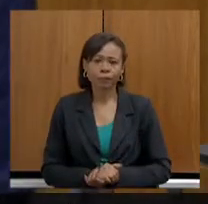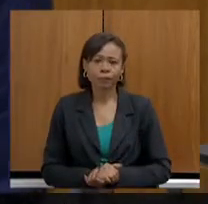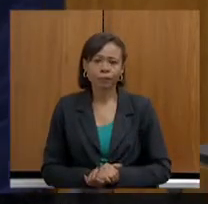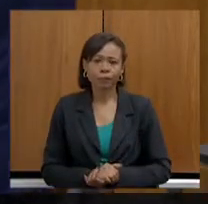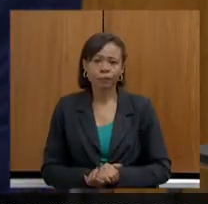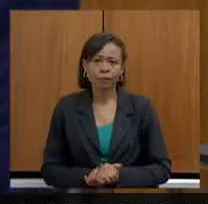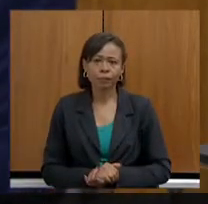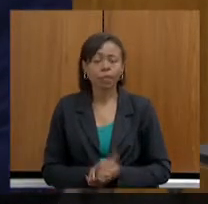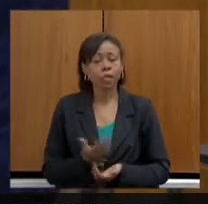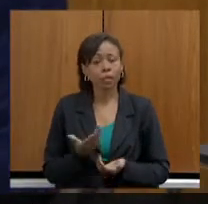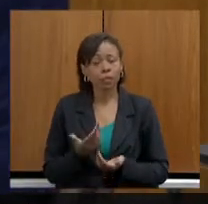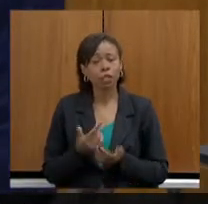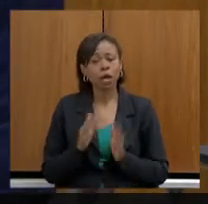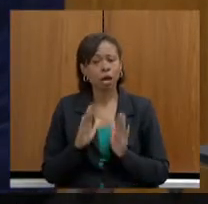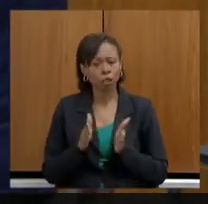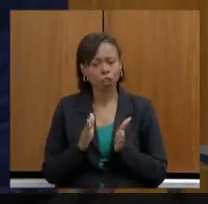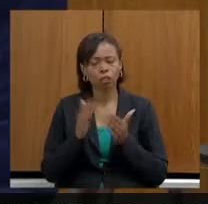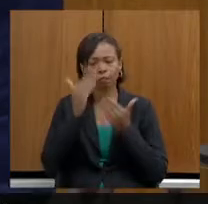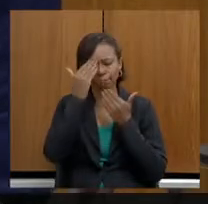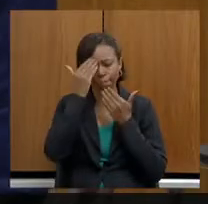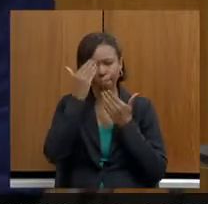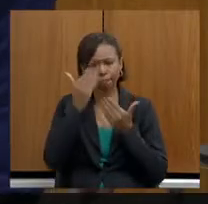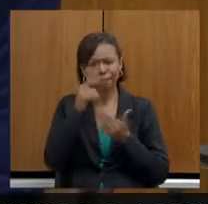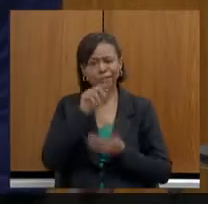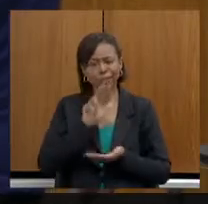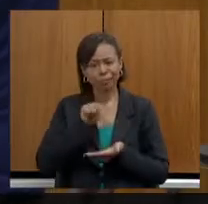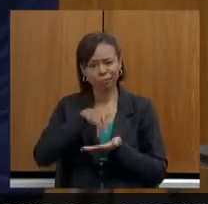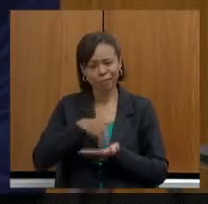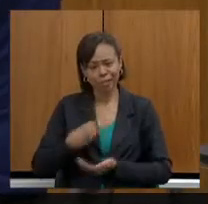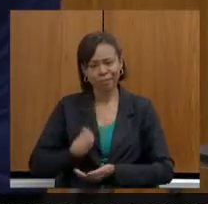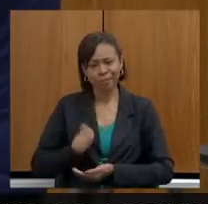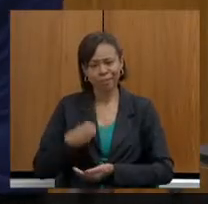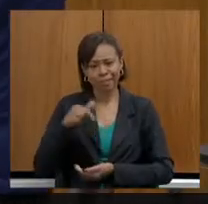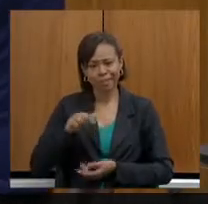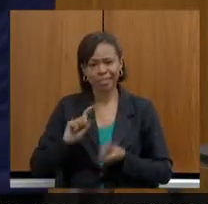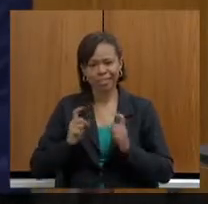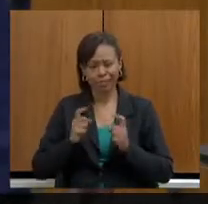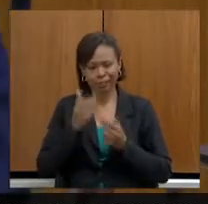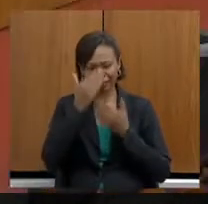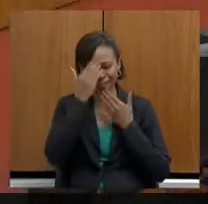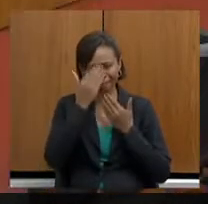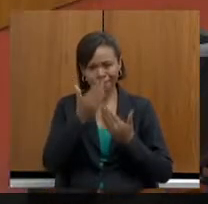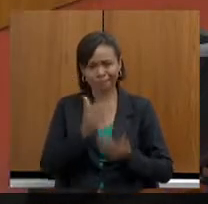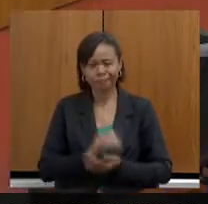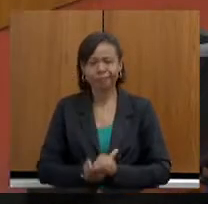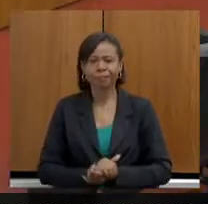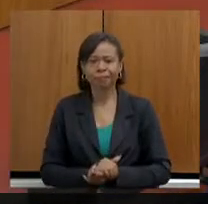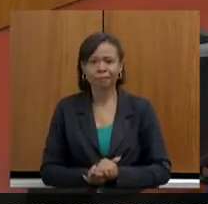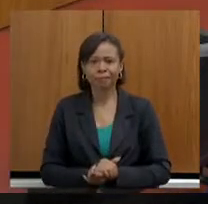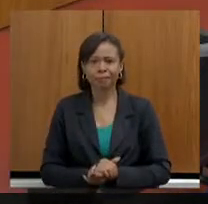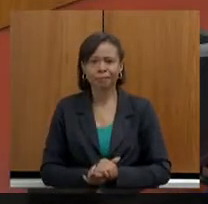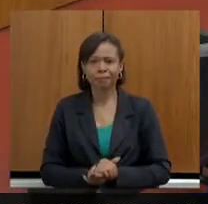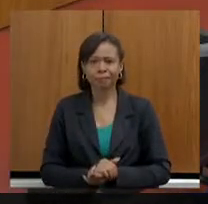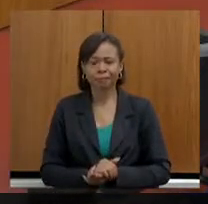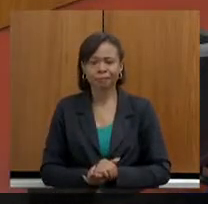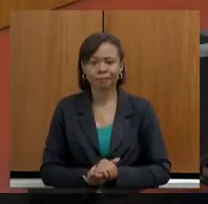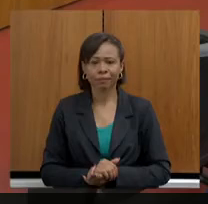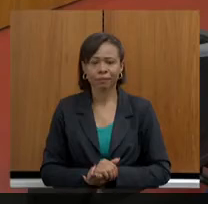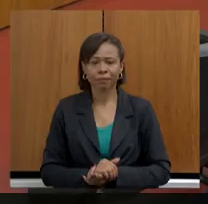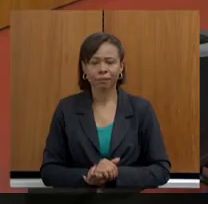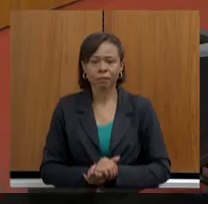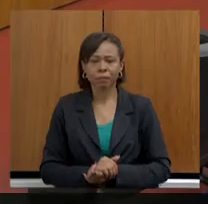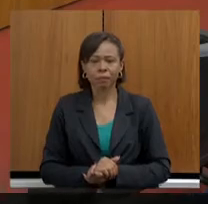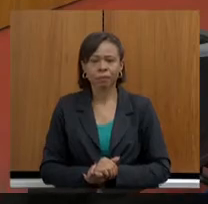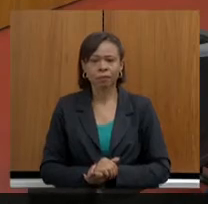antecipadamente agradeço até mais uma vez a presença de vossa excelência nessa reunião da Assembleia fiscaliza a palavra secretária para suas